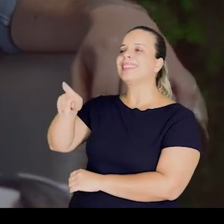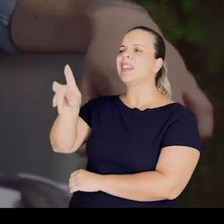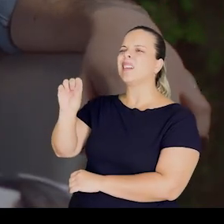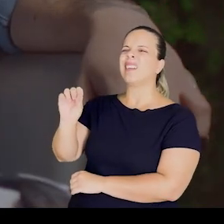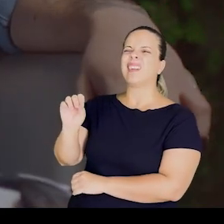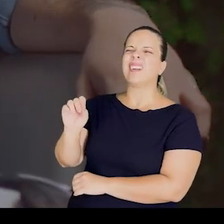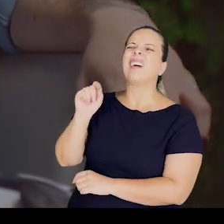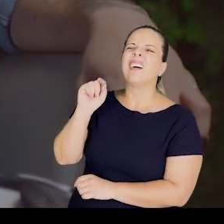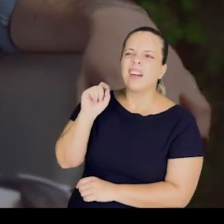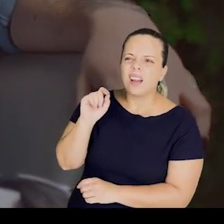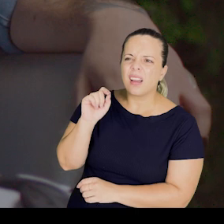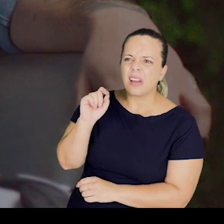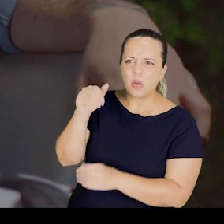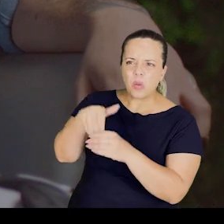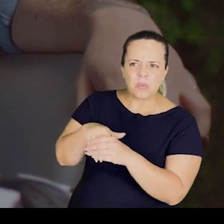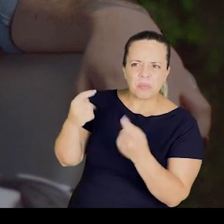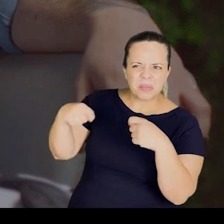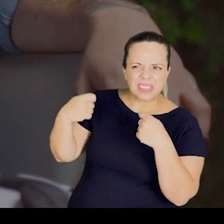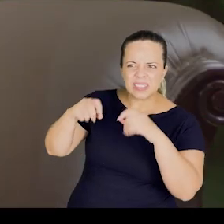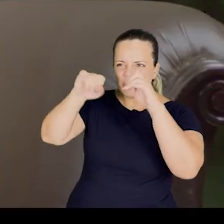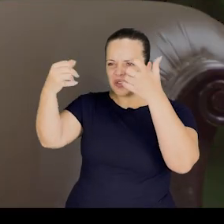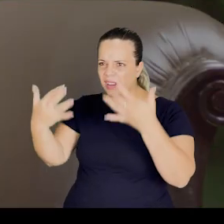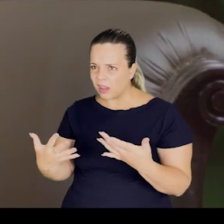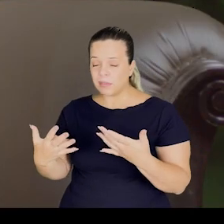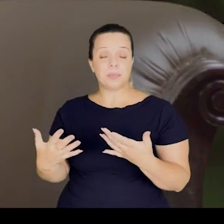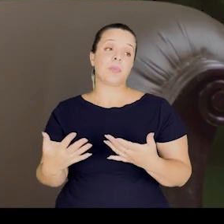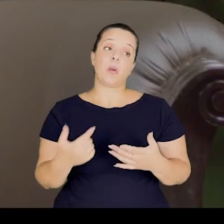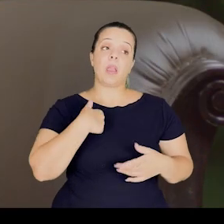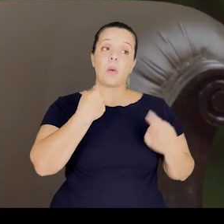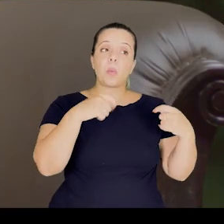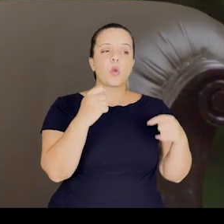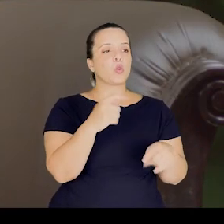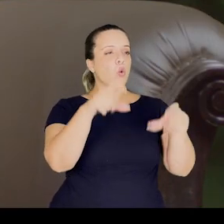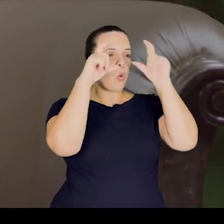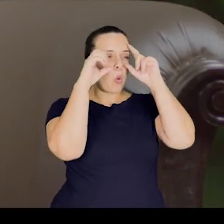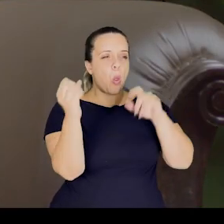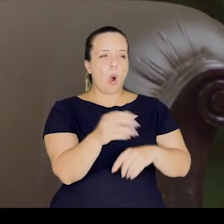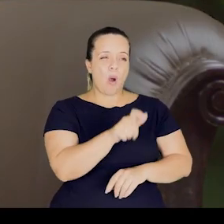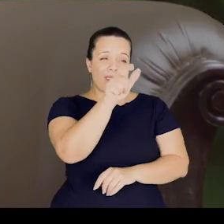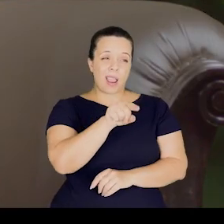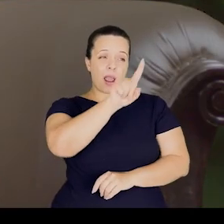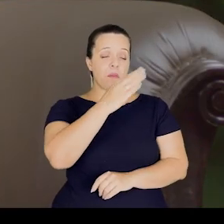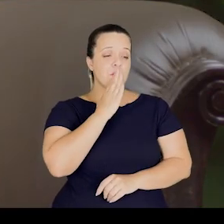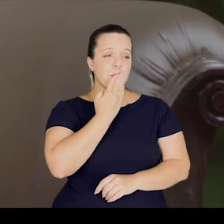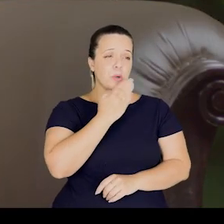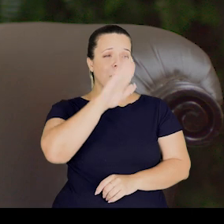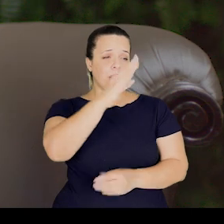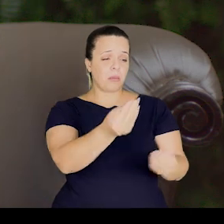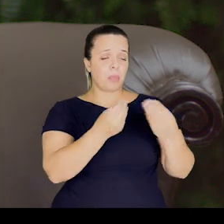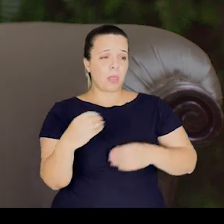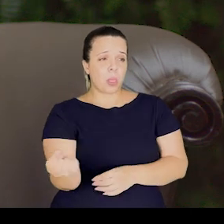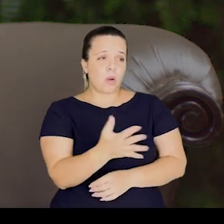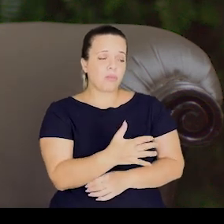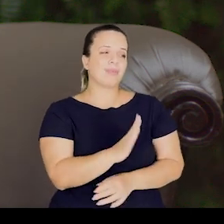Hã? Eu tenho que justificar? Ah, porque eu estou precisando de óculos novos e ele me prometeu um novo.